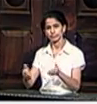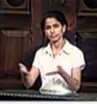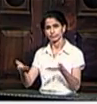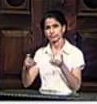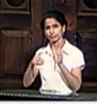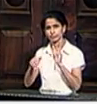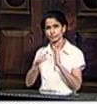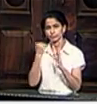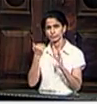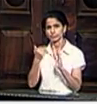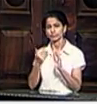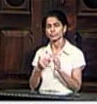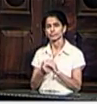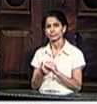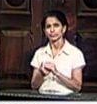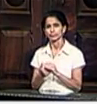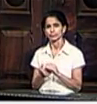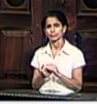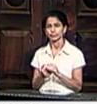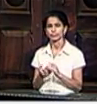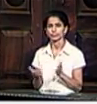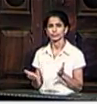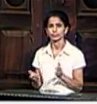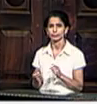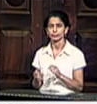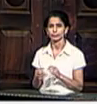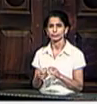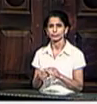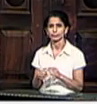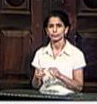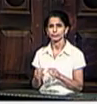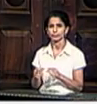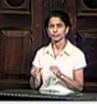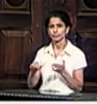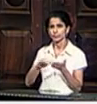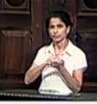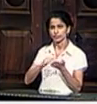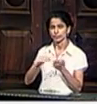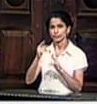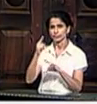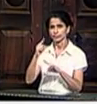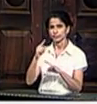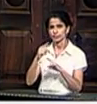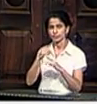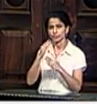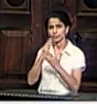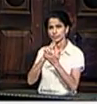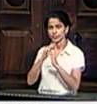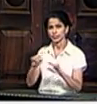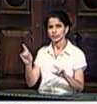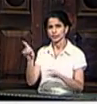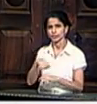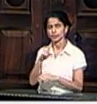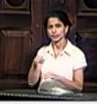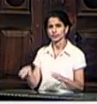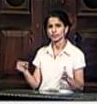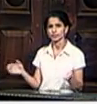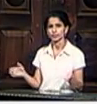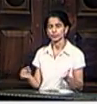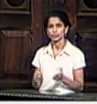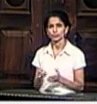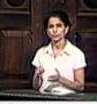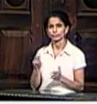encaminhados, relativos à extinção, seja de secretaria ou das fundações, nós